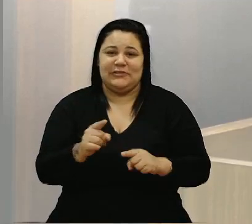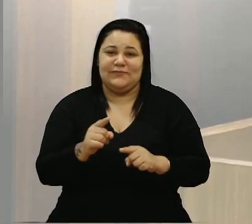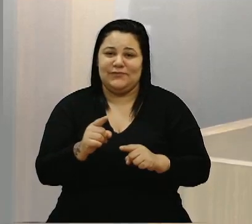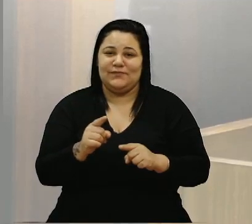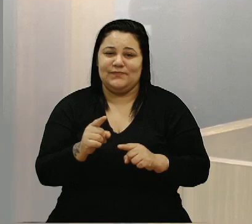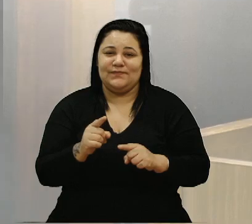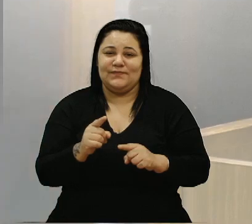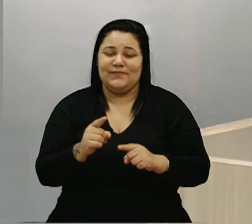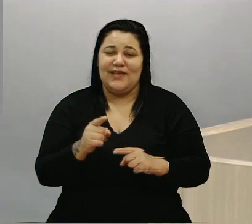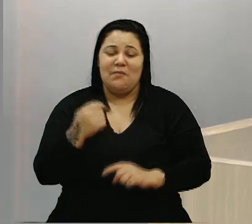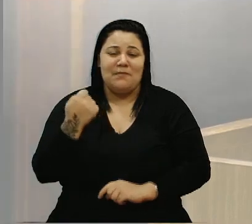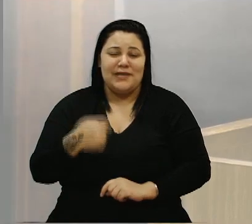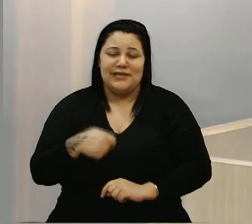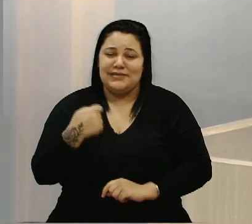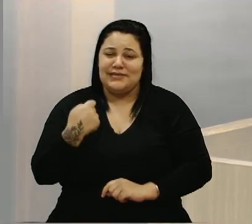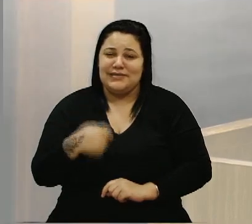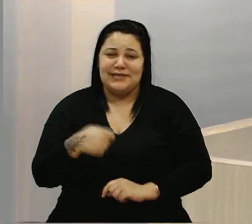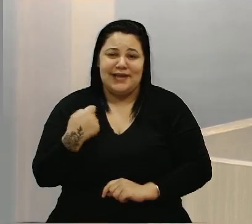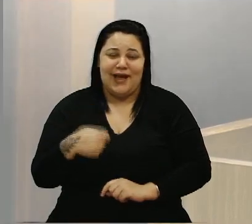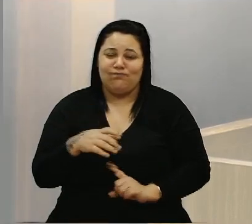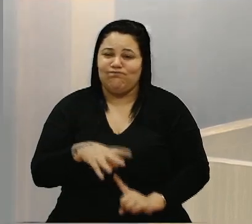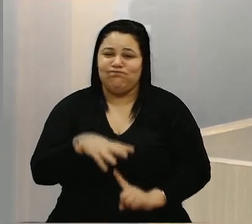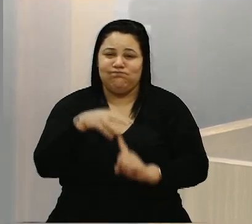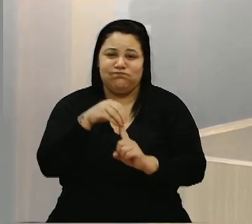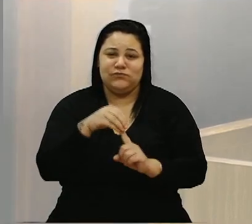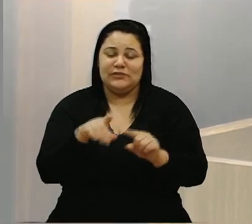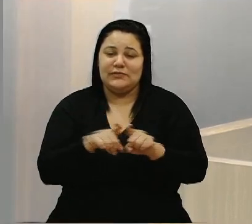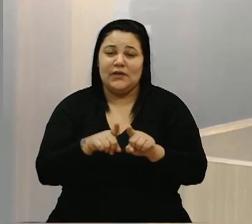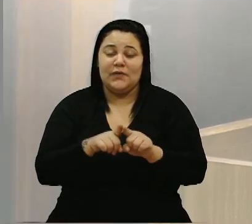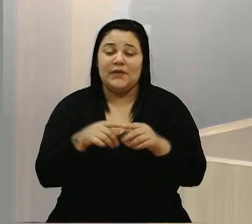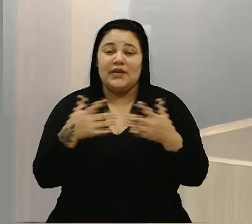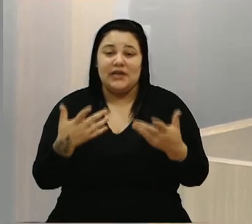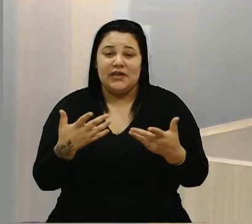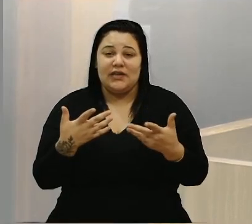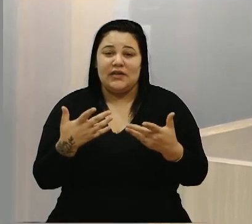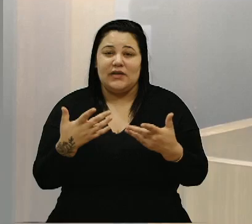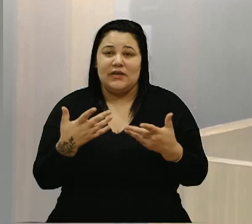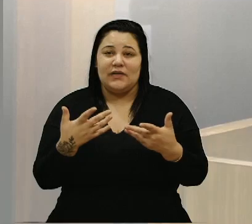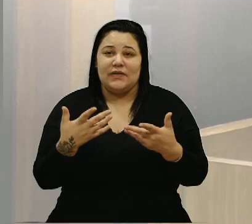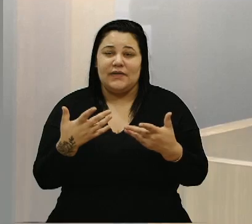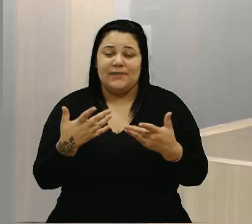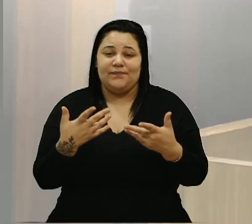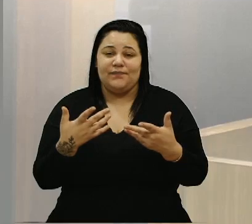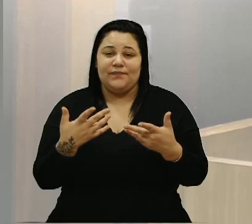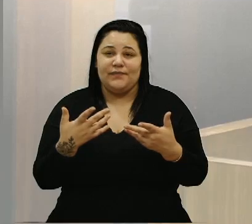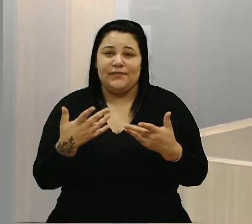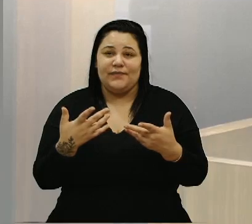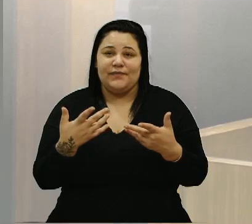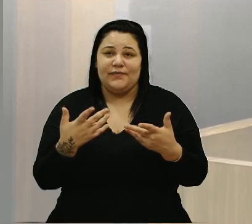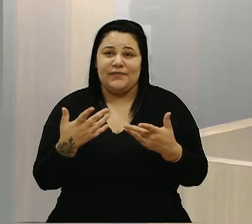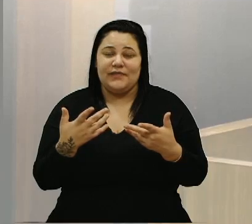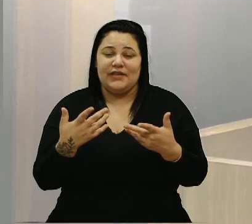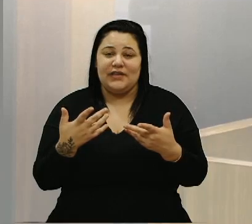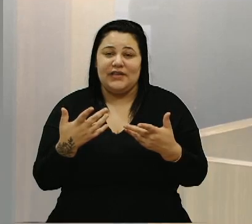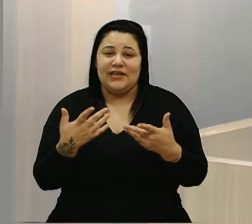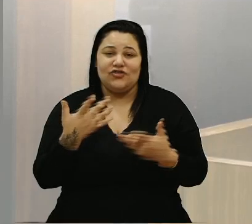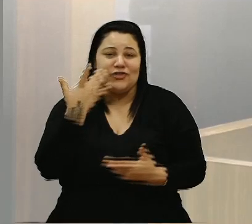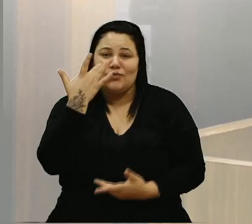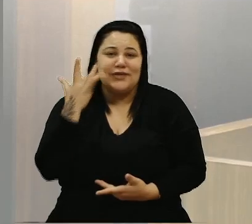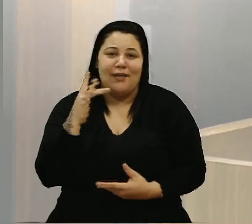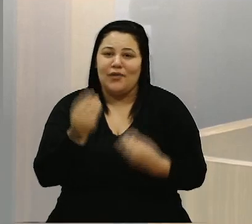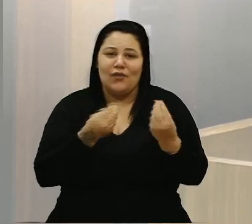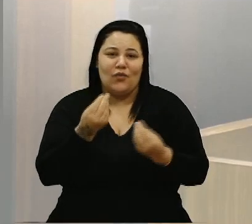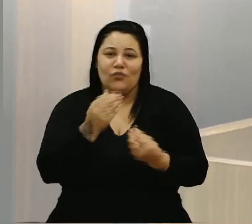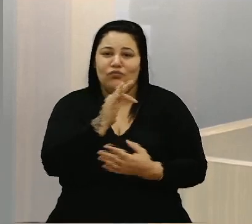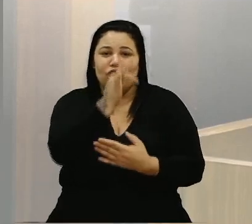uma necessidade premente e algo que contraria muitas previsões e por isso é tão difícil trabalhar